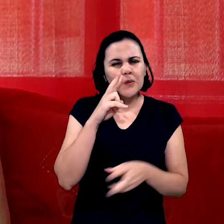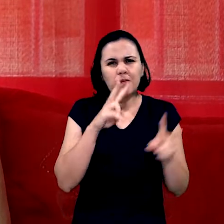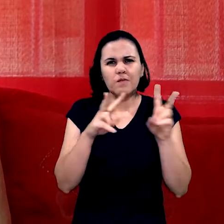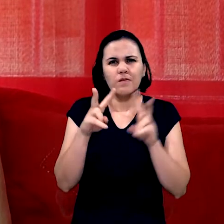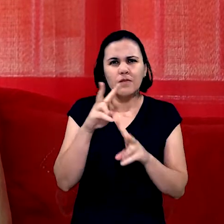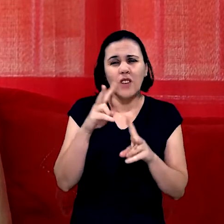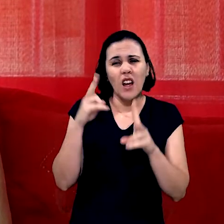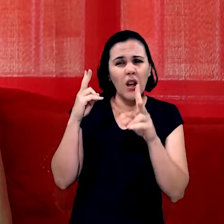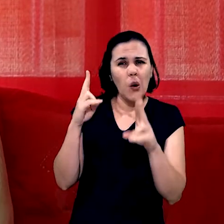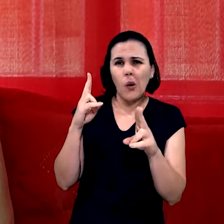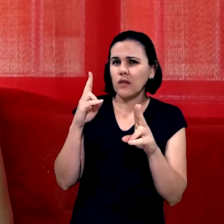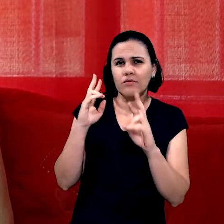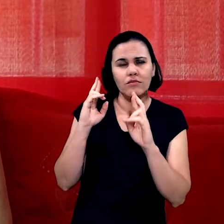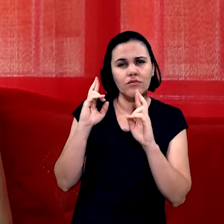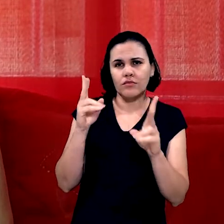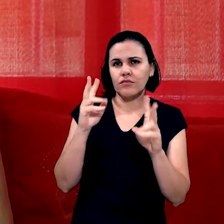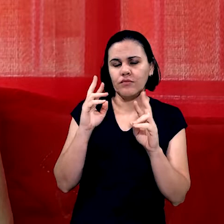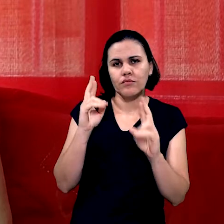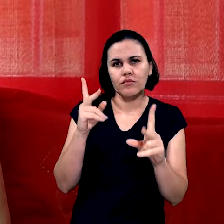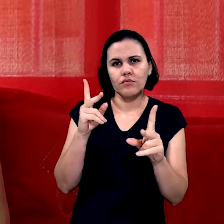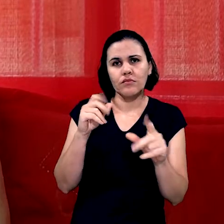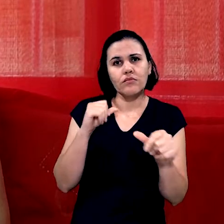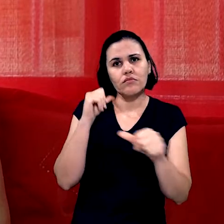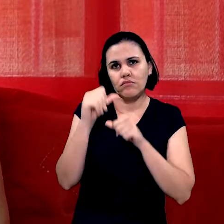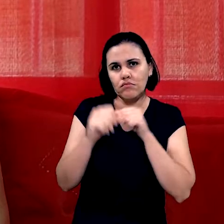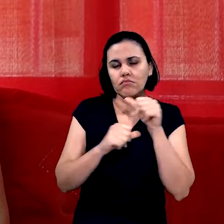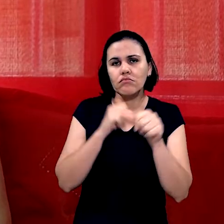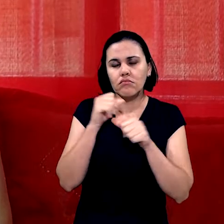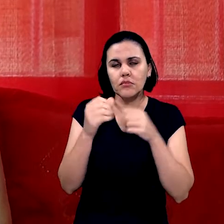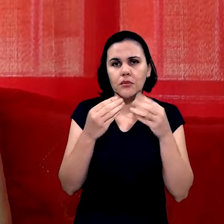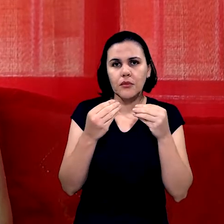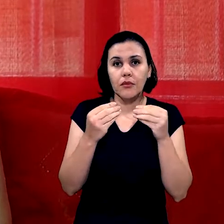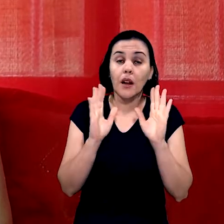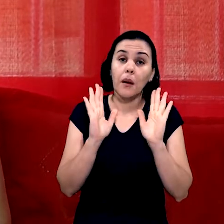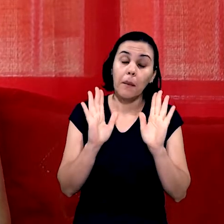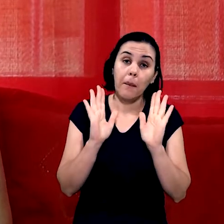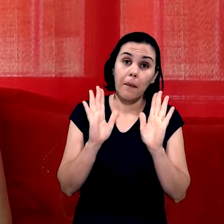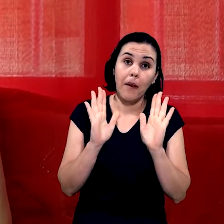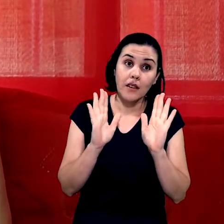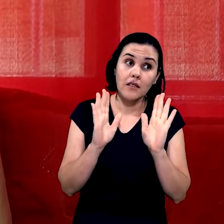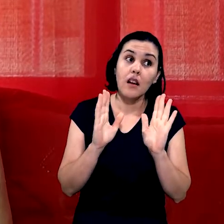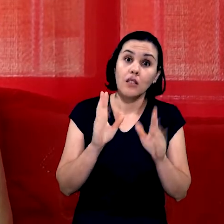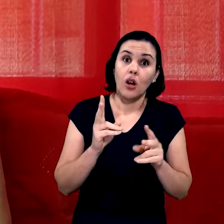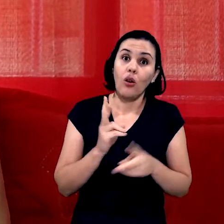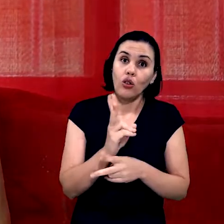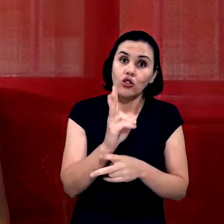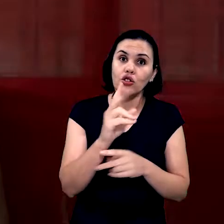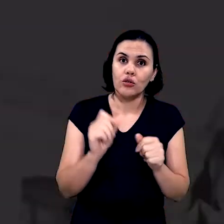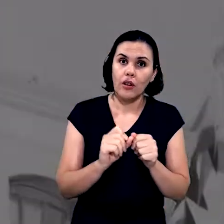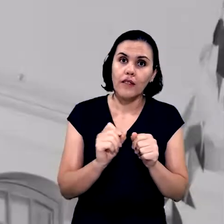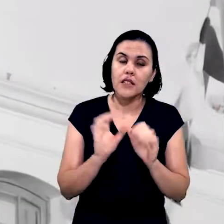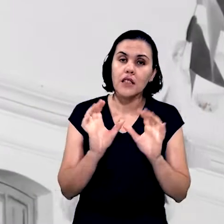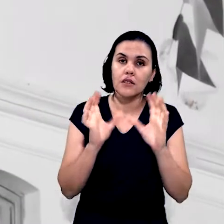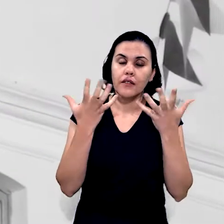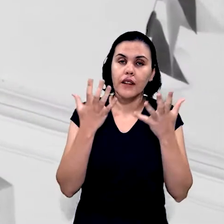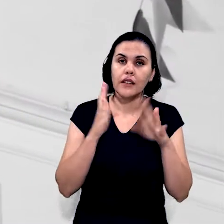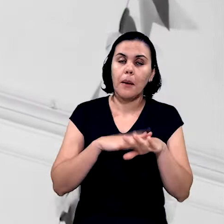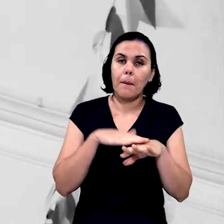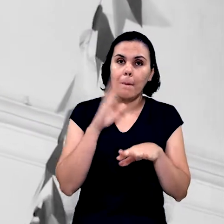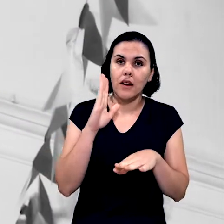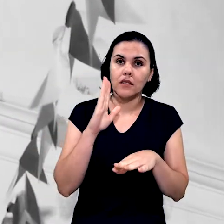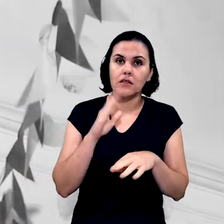de saber que agora não era que nem antigamente, né? Que mudou muito, apesar que, graças a Deus, ainda estão fazendo, né, a